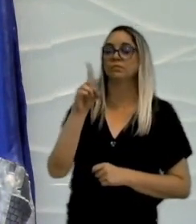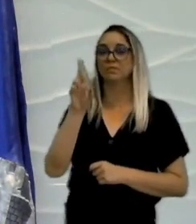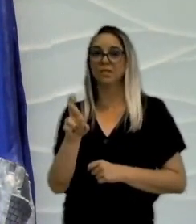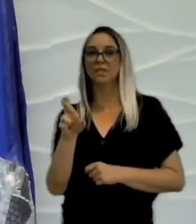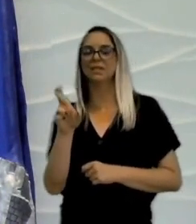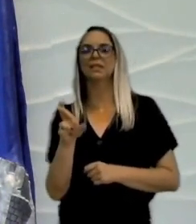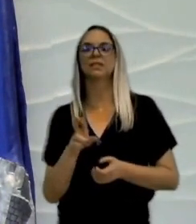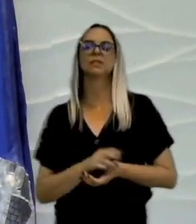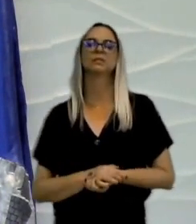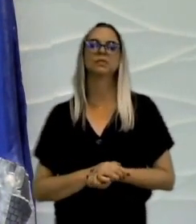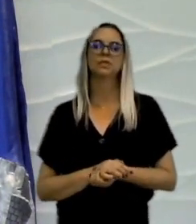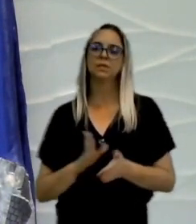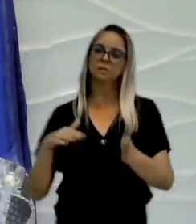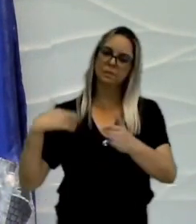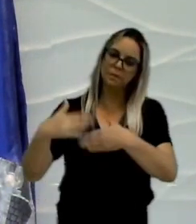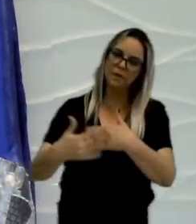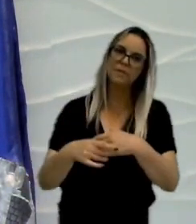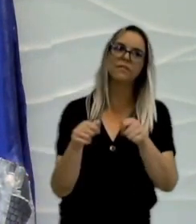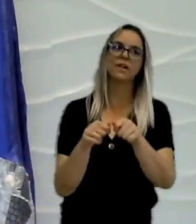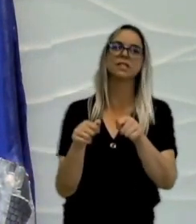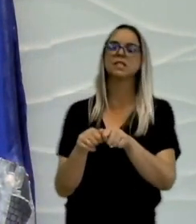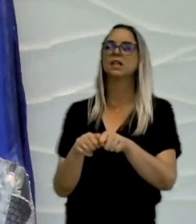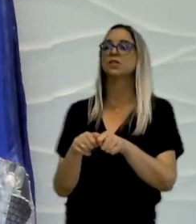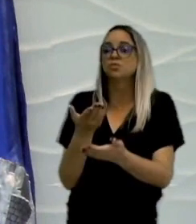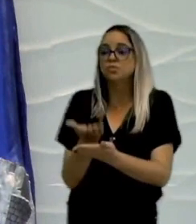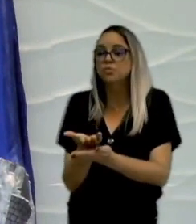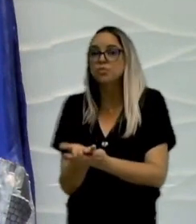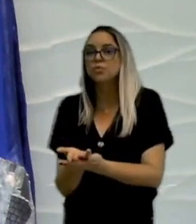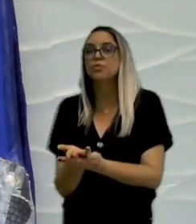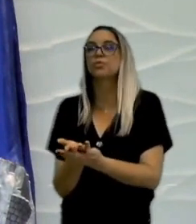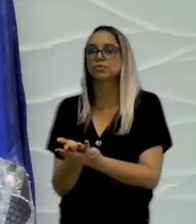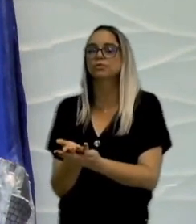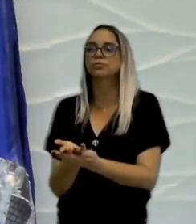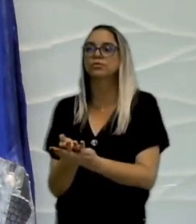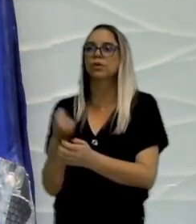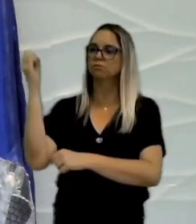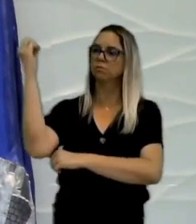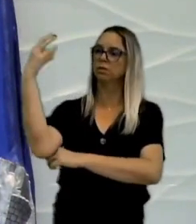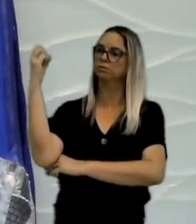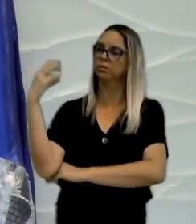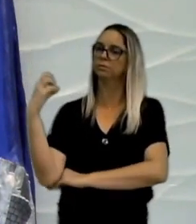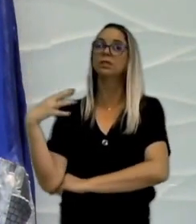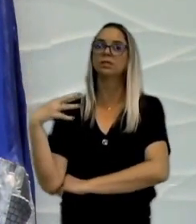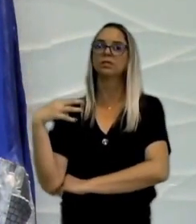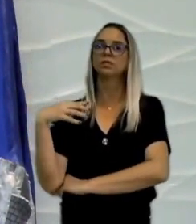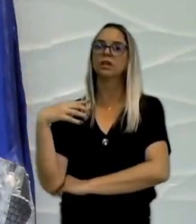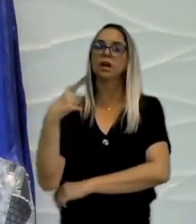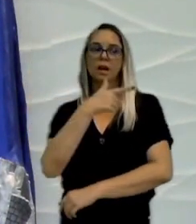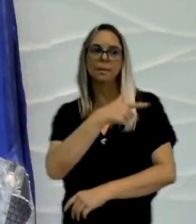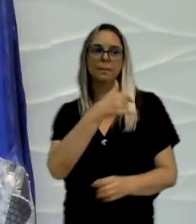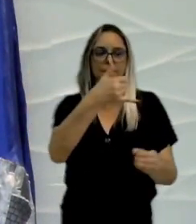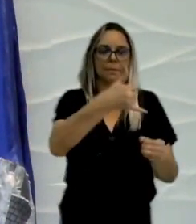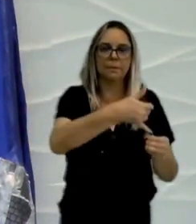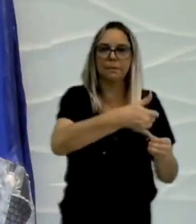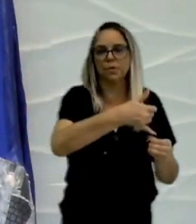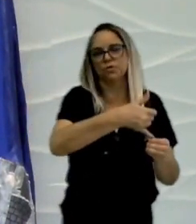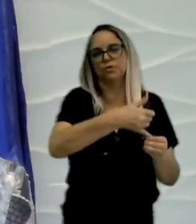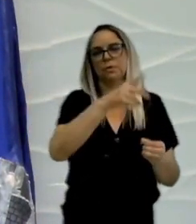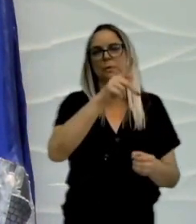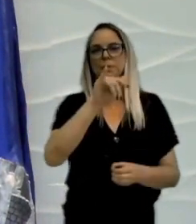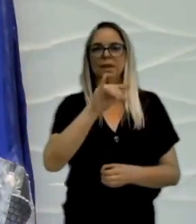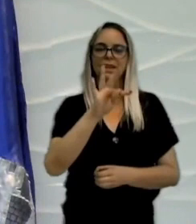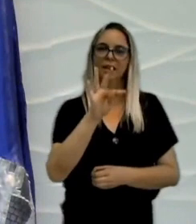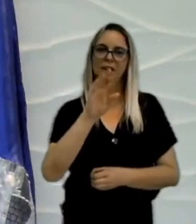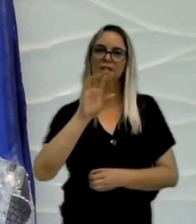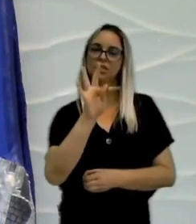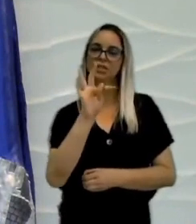possa proceder com estudos no sentido de implantar semáforos no trevo do posto Pit Stop, bem